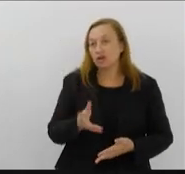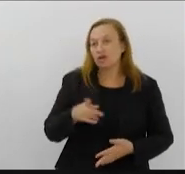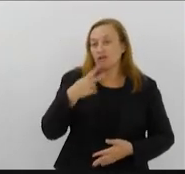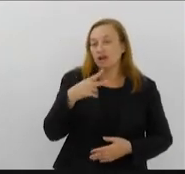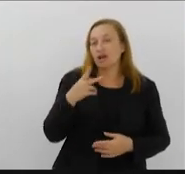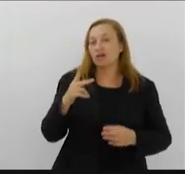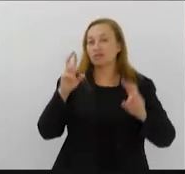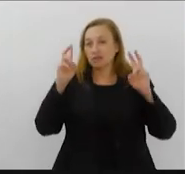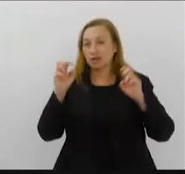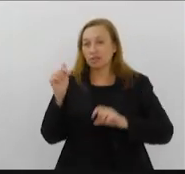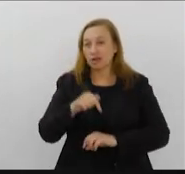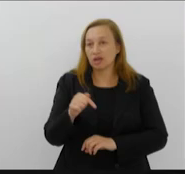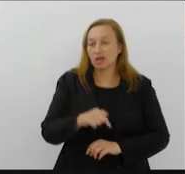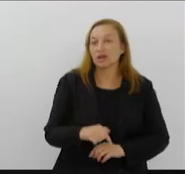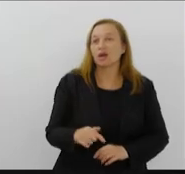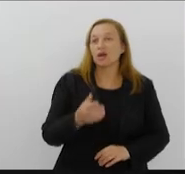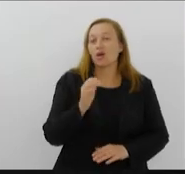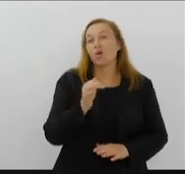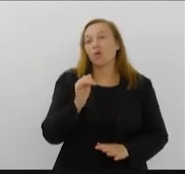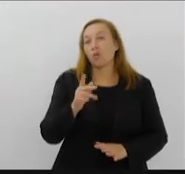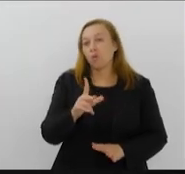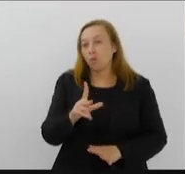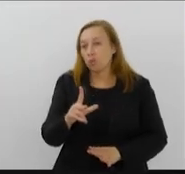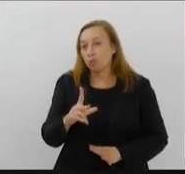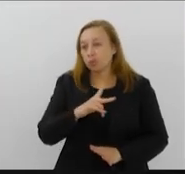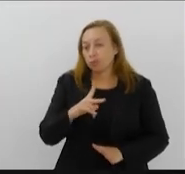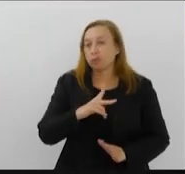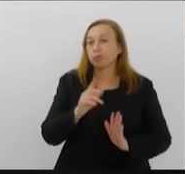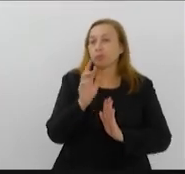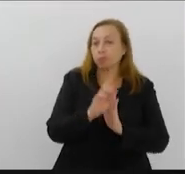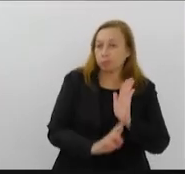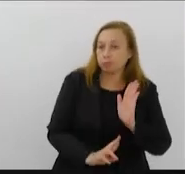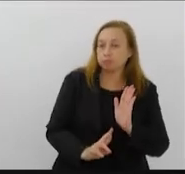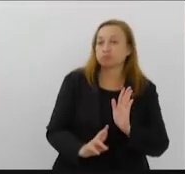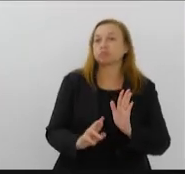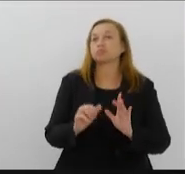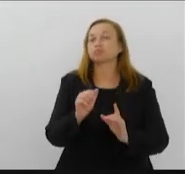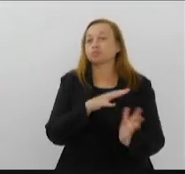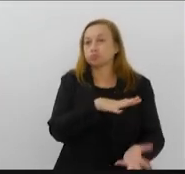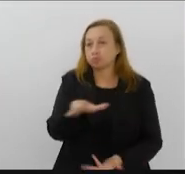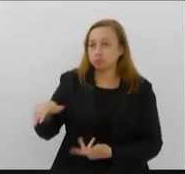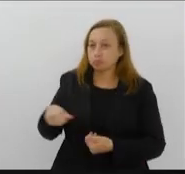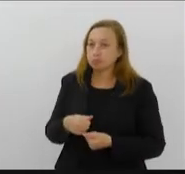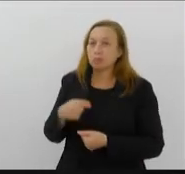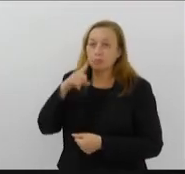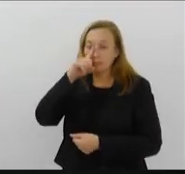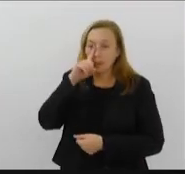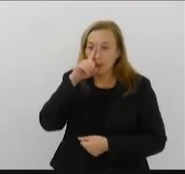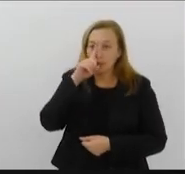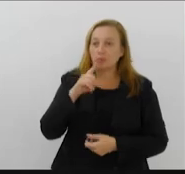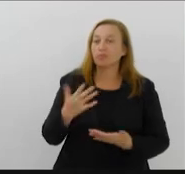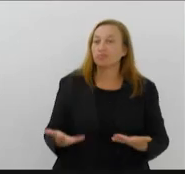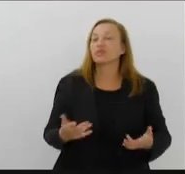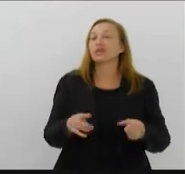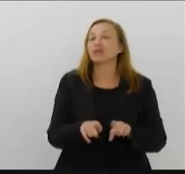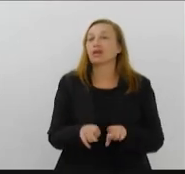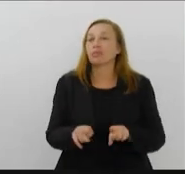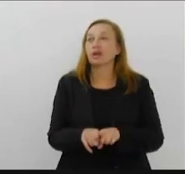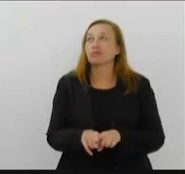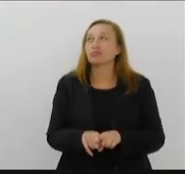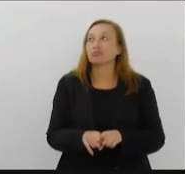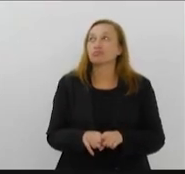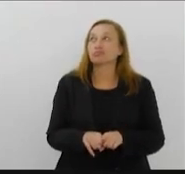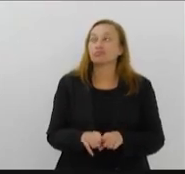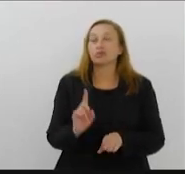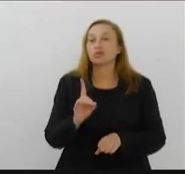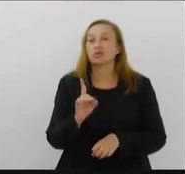vezes aqui. O próprio relatório global de riscos apresenta a desilusão juvenil como um dos grandes riscos globais. A questão não